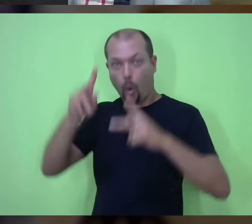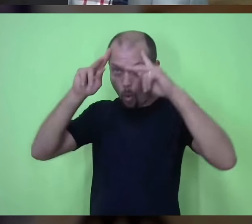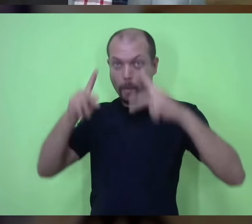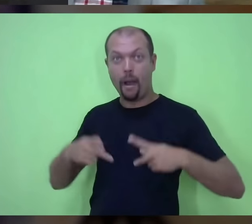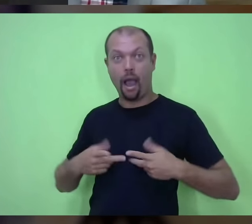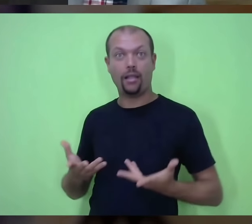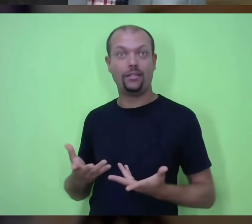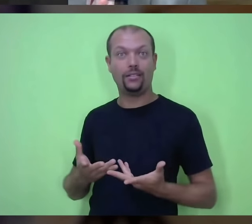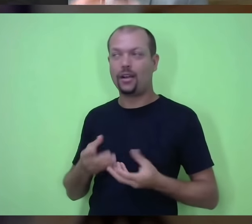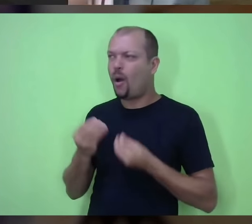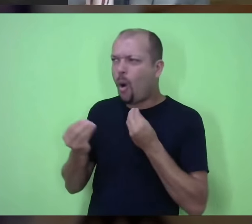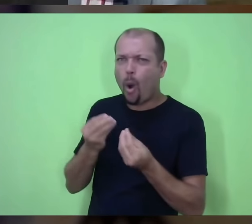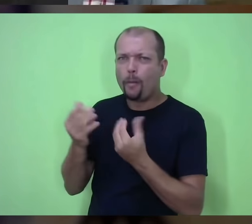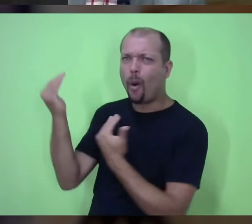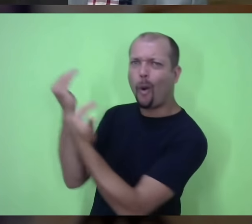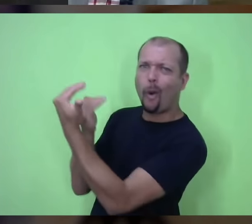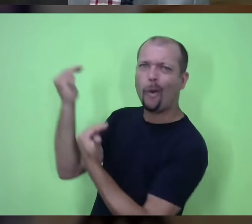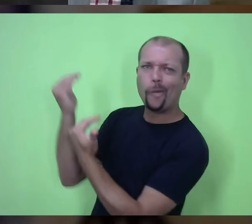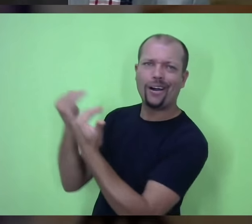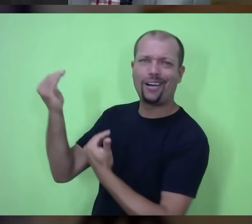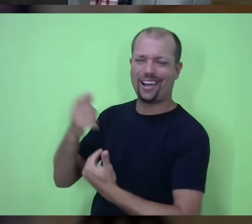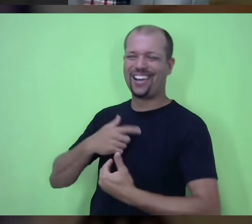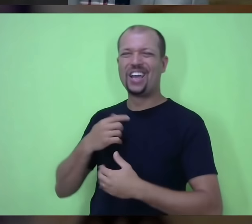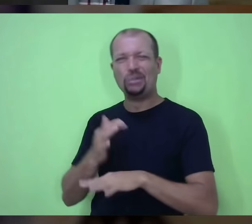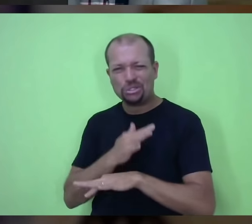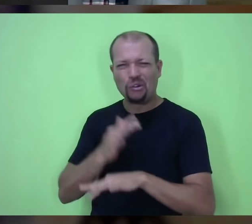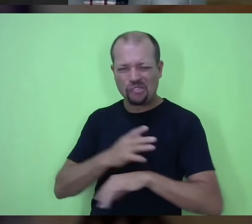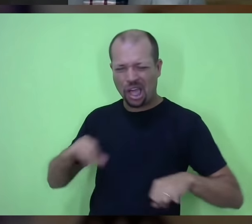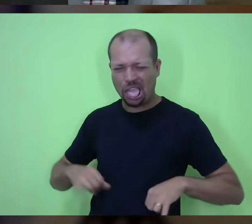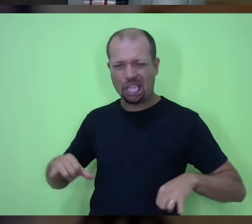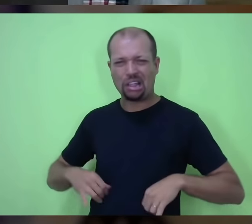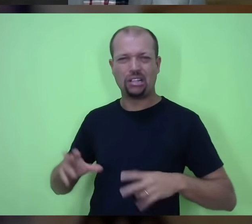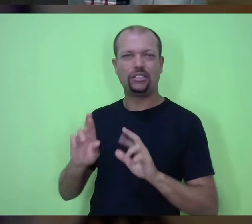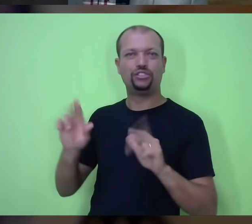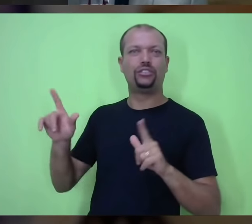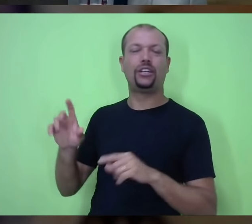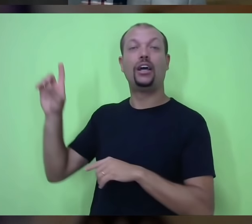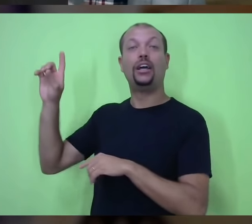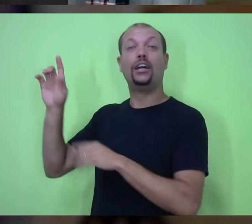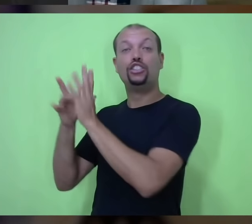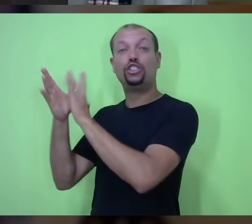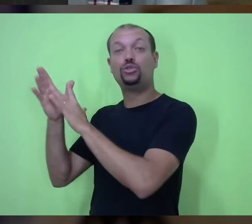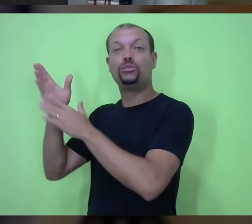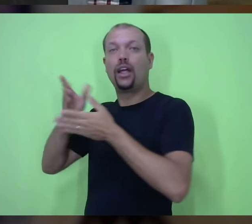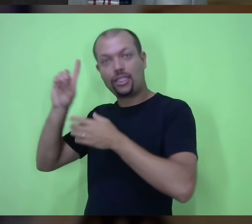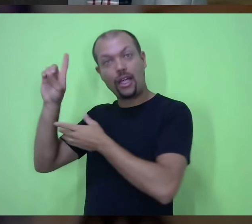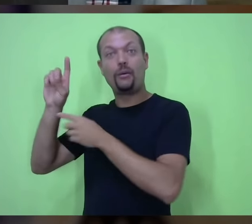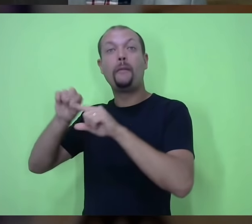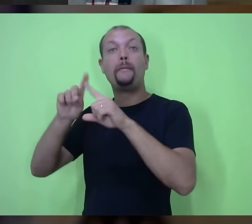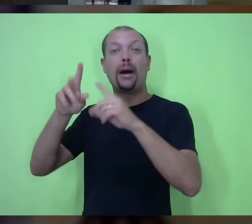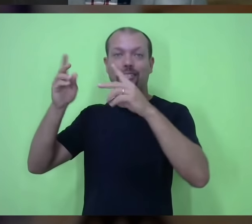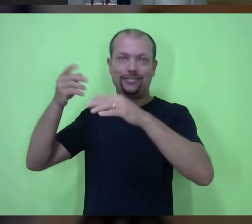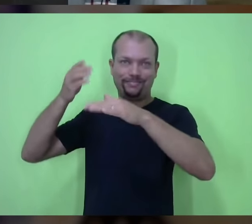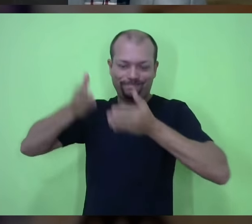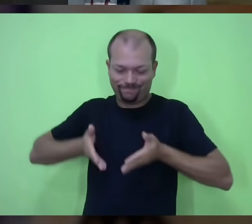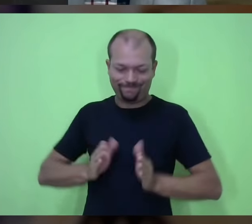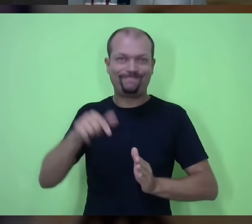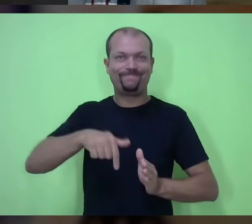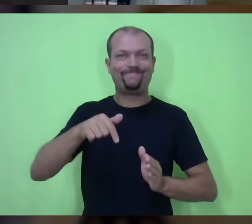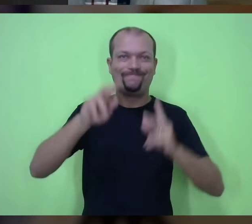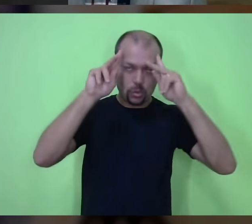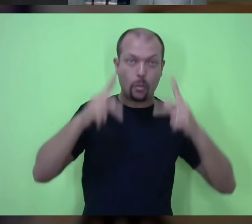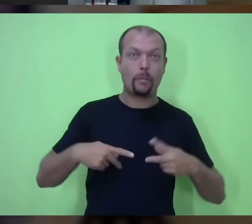de outros homens, isso não dá para se comparar. É muito grande, é muito distante. Ele era Deus, mas se tornou um ser humano. Então isso é muito profundo,